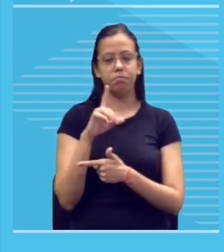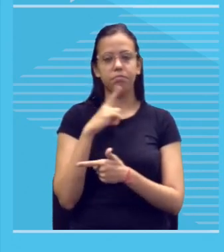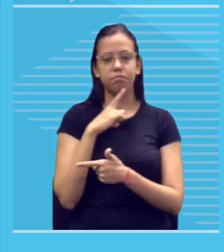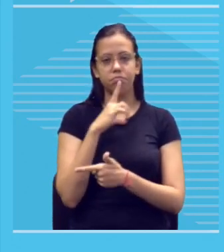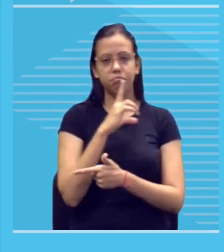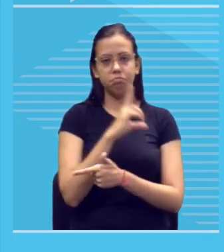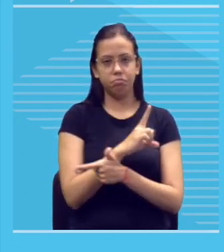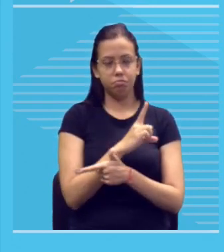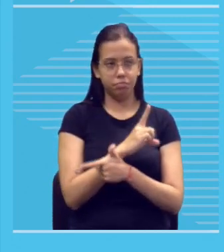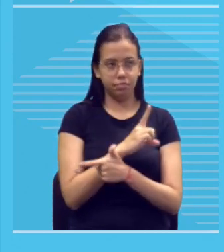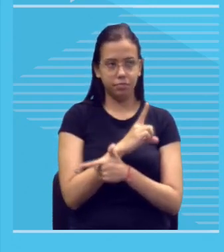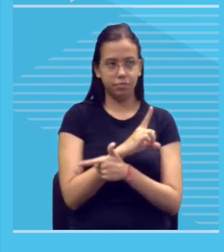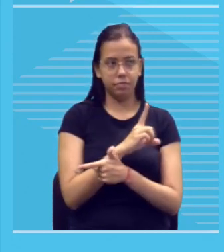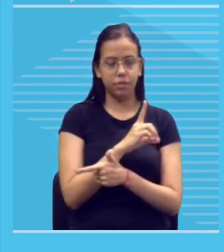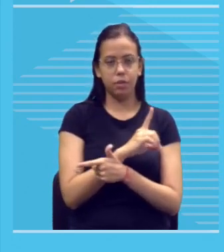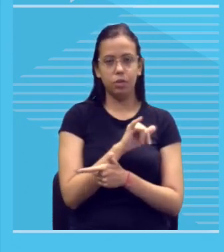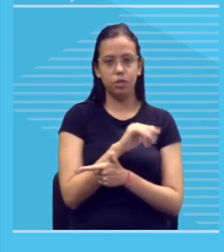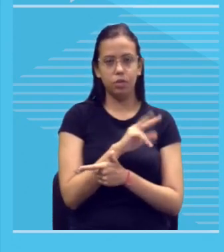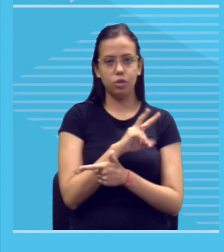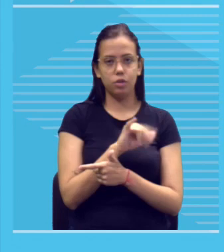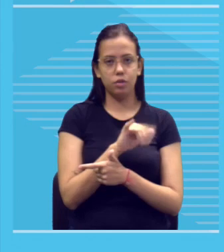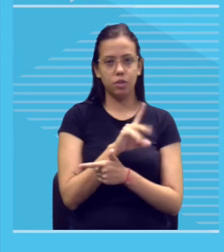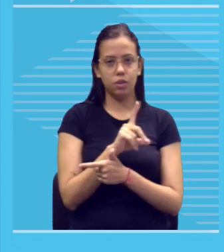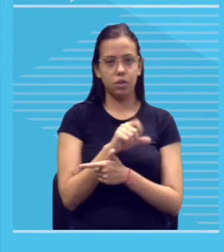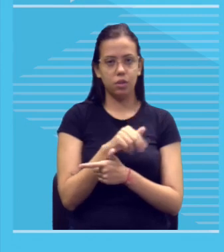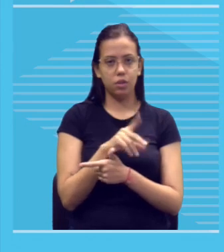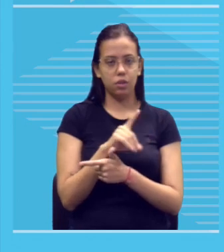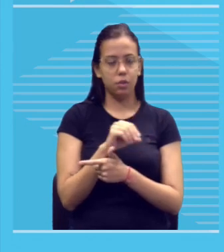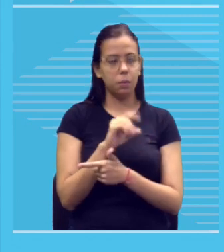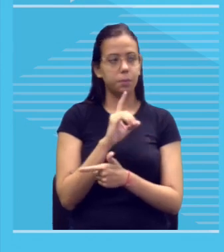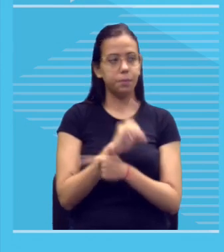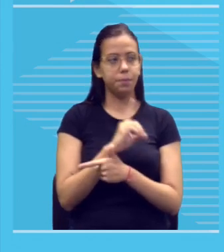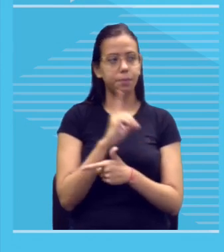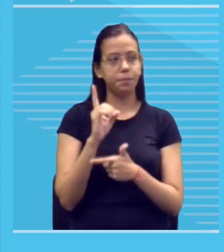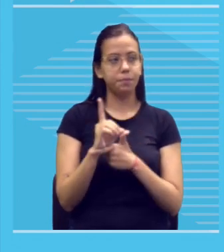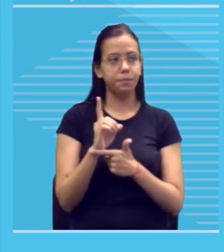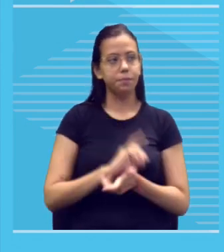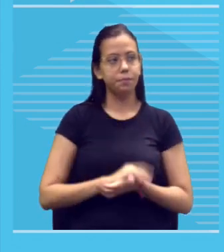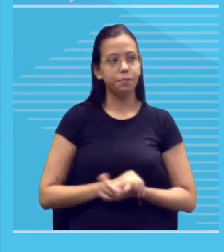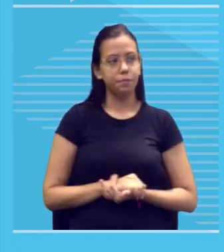meu dividendo lembra da estrutura de uma divisão hein Beleza